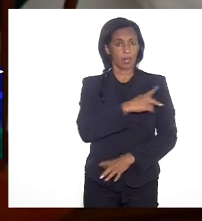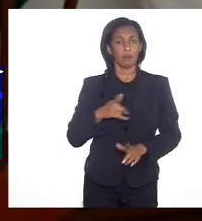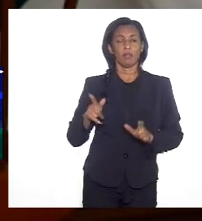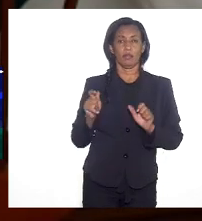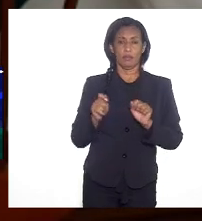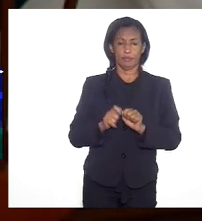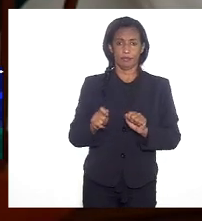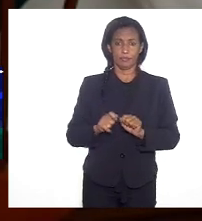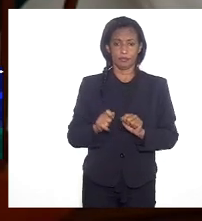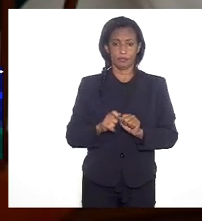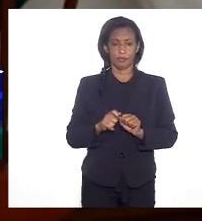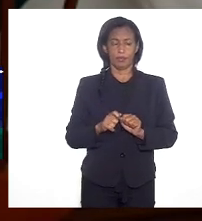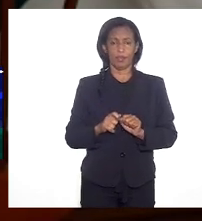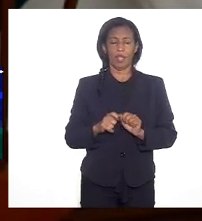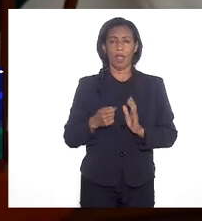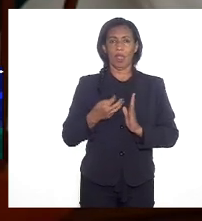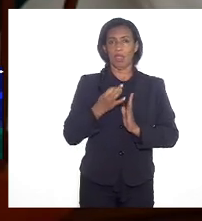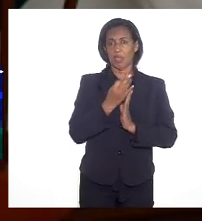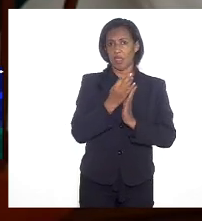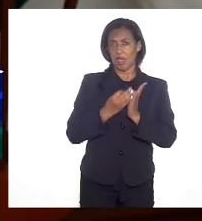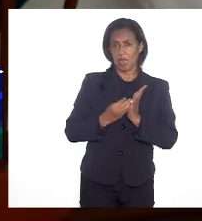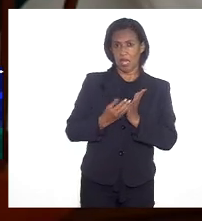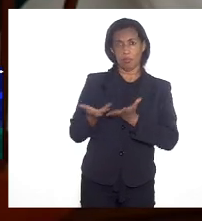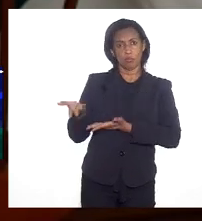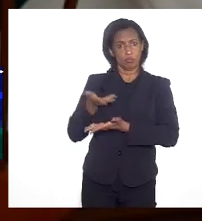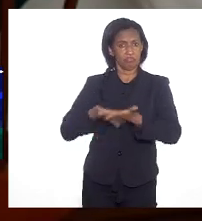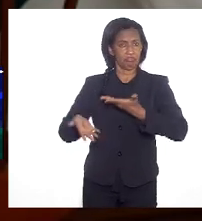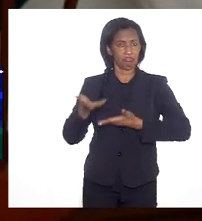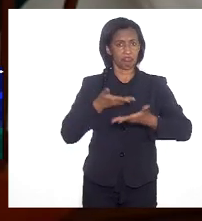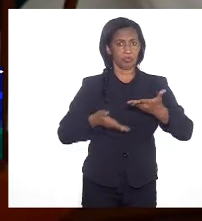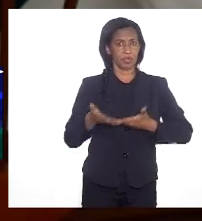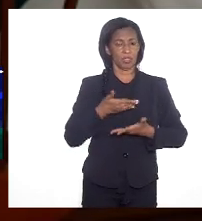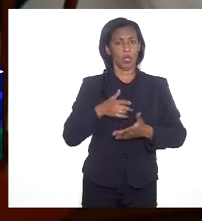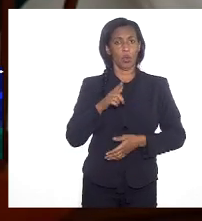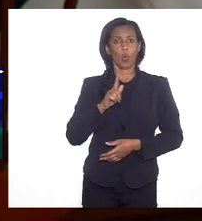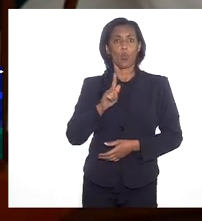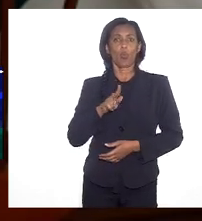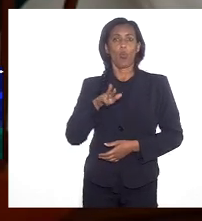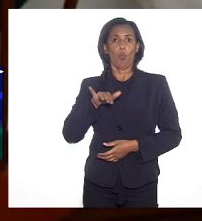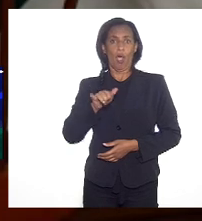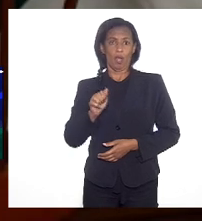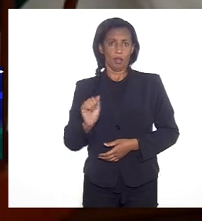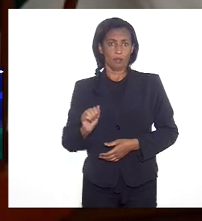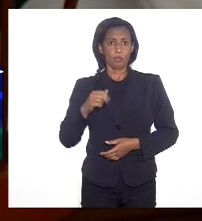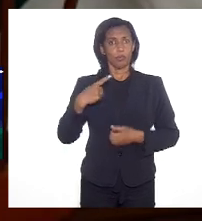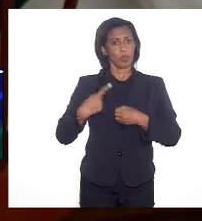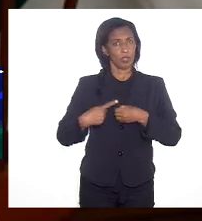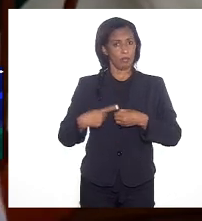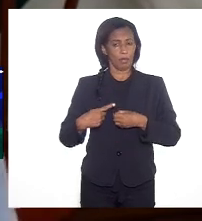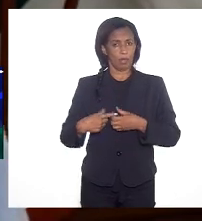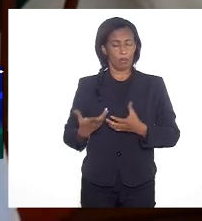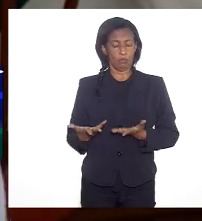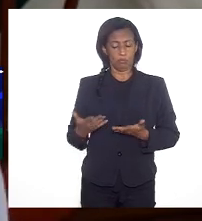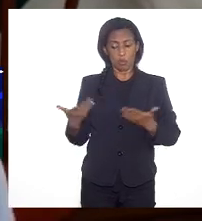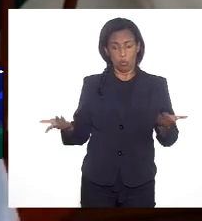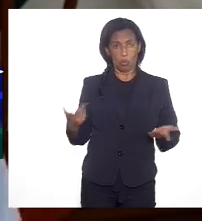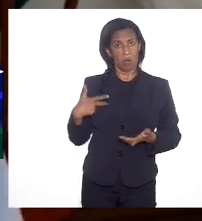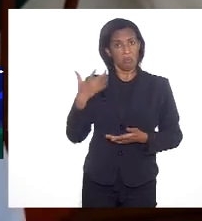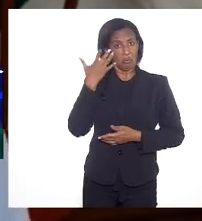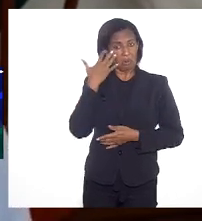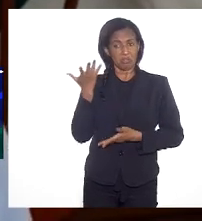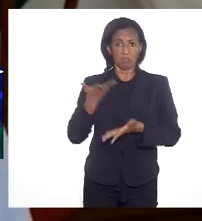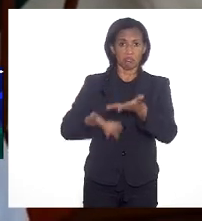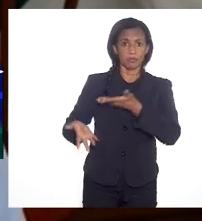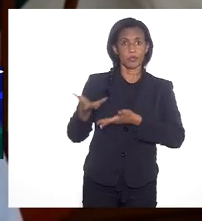fazer termos de cooperação, enfim, parcerias com as guardas municipais, no qual, inclusive, eu acho até que deveria